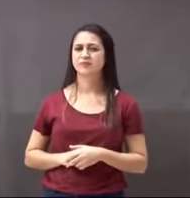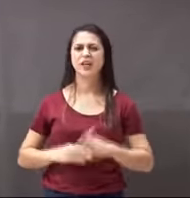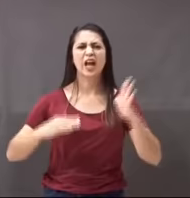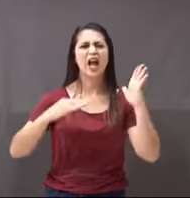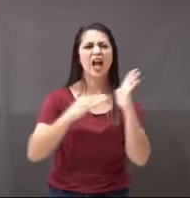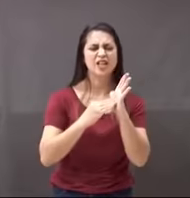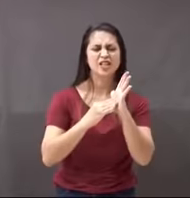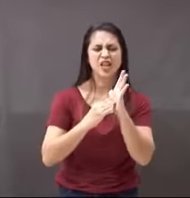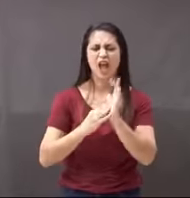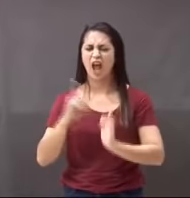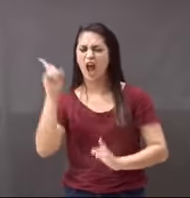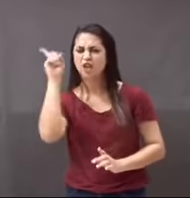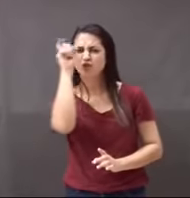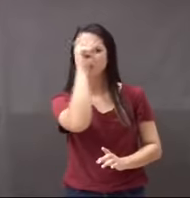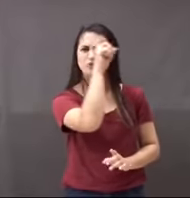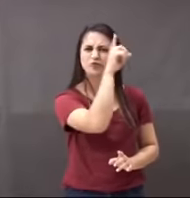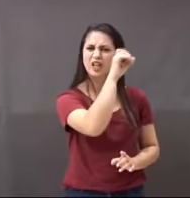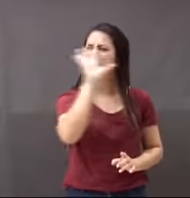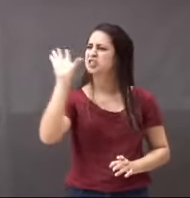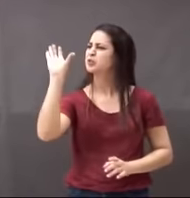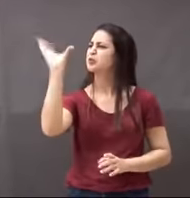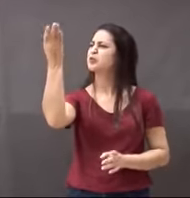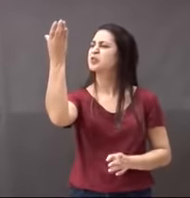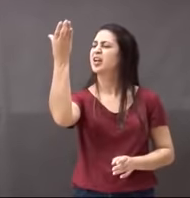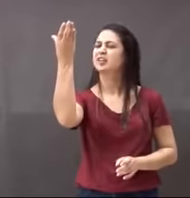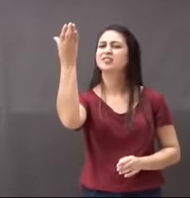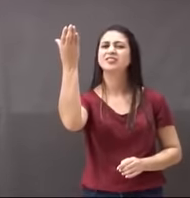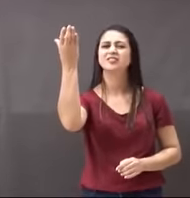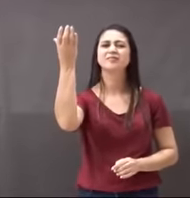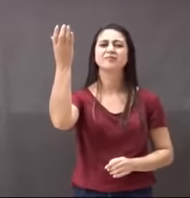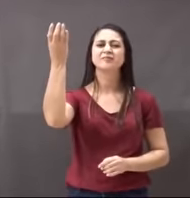situações que parecem que vem, pastor Elias,